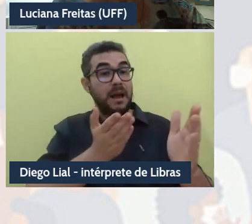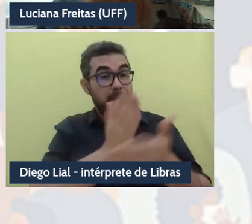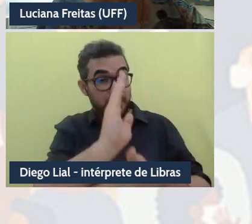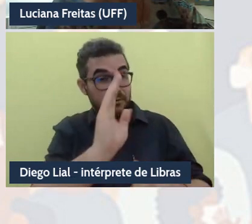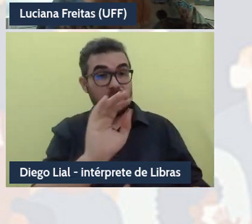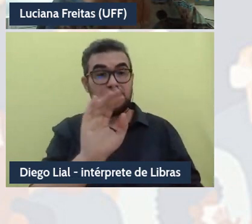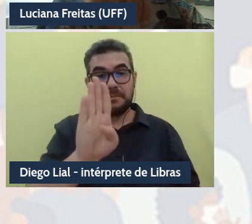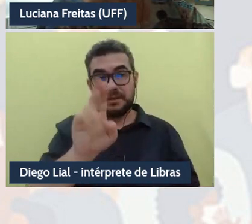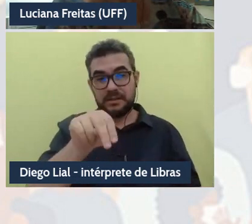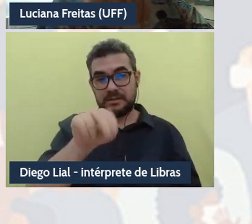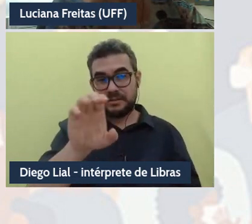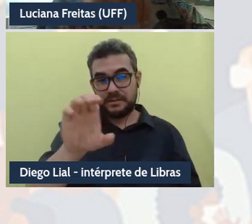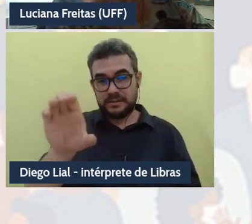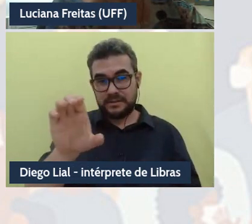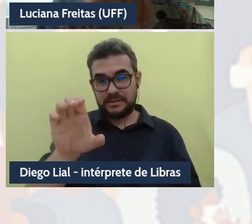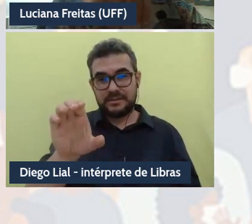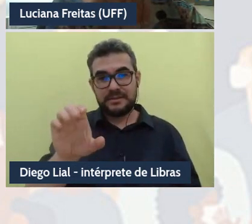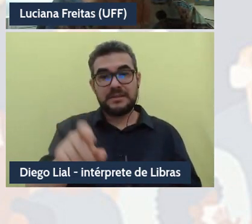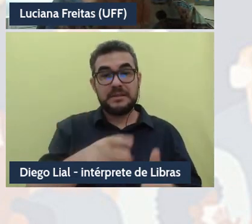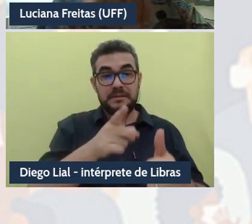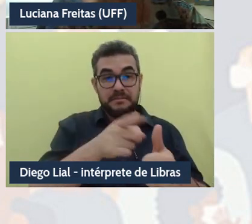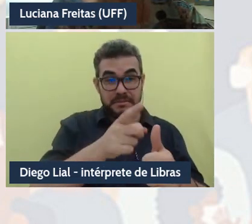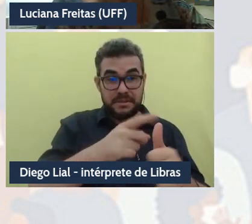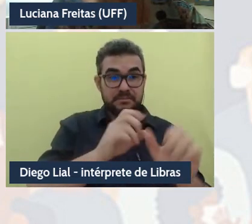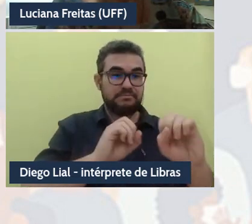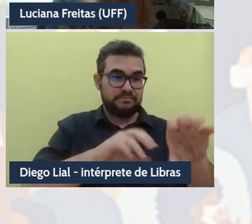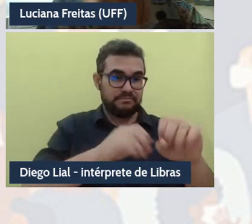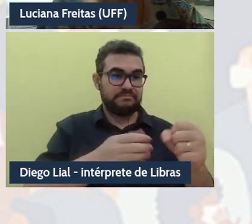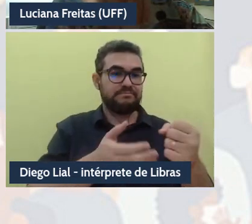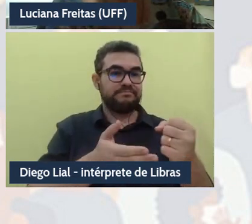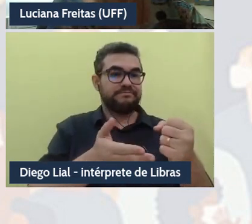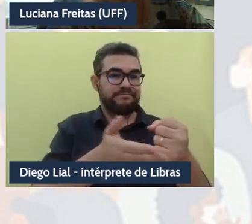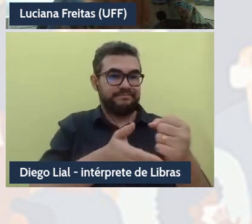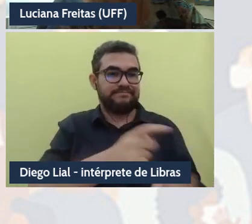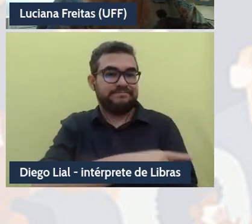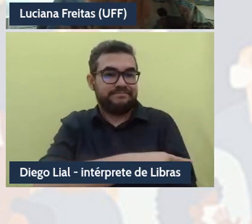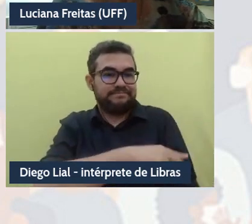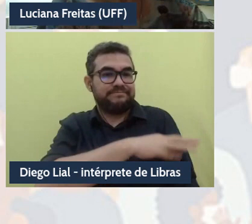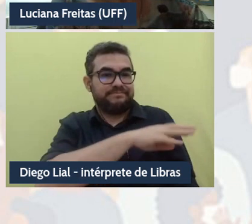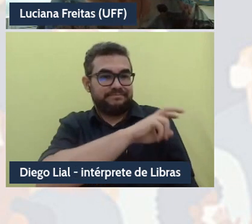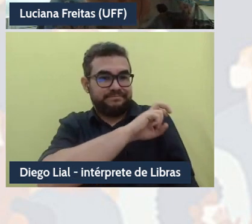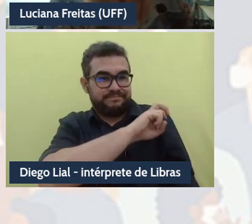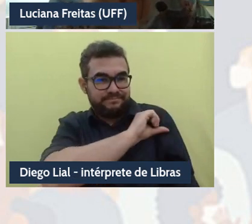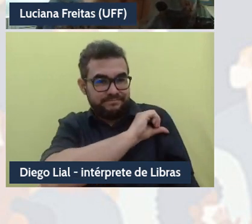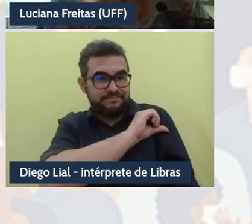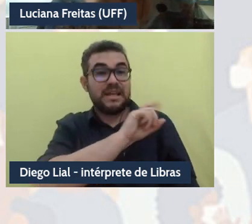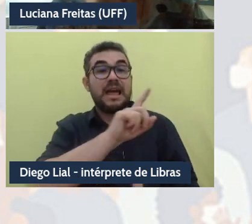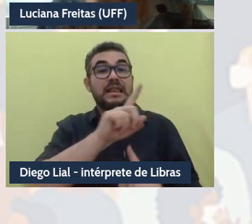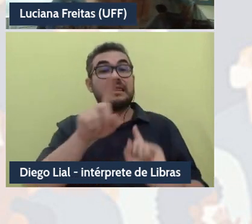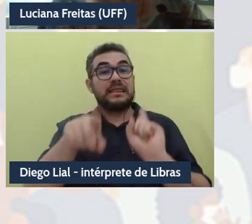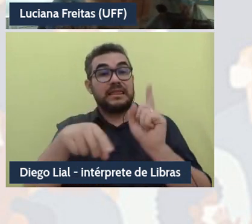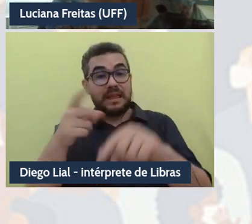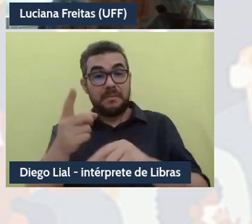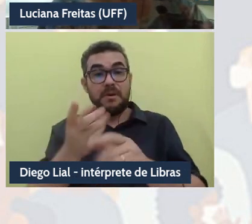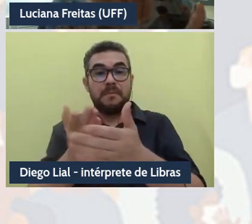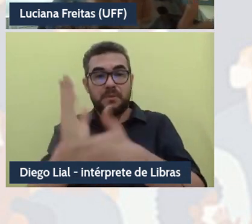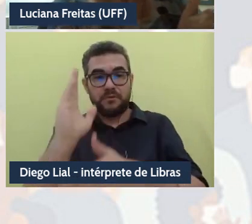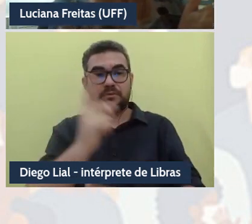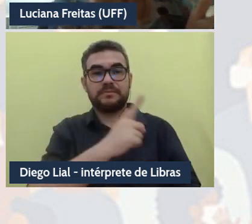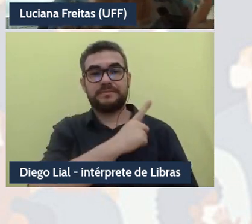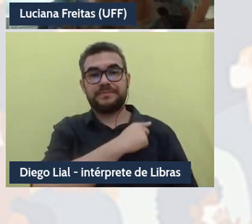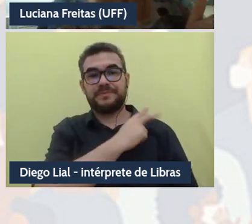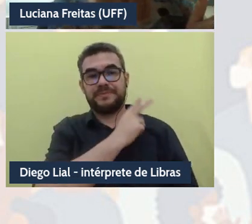e Ensino Fundamental, e depois, em 2018, a do Ensino Médio, né? A BNCC, isso daí